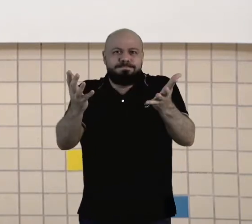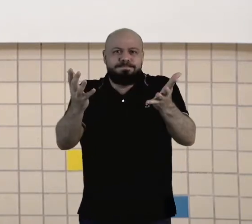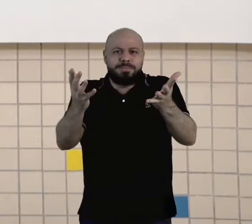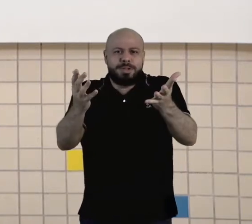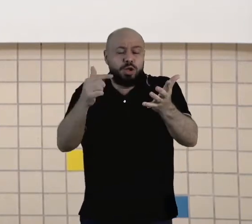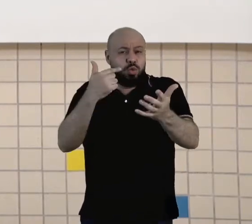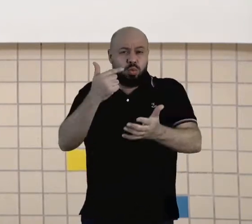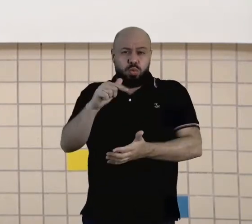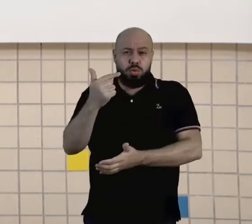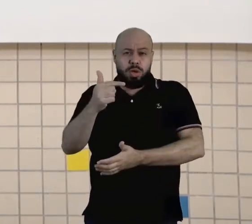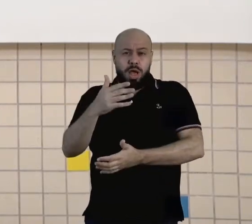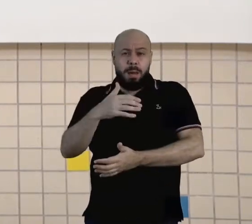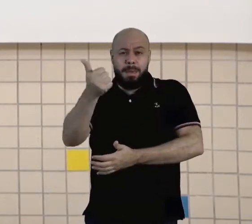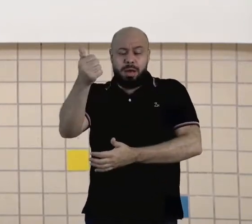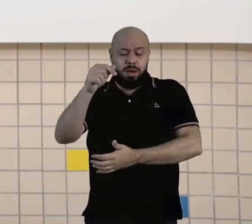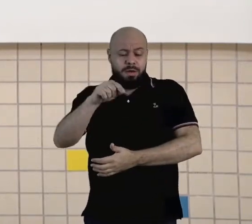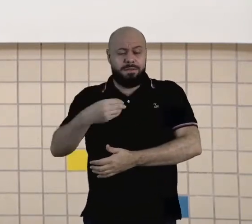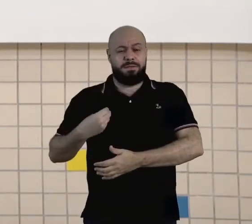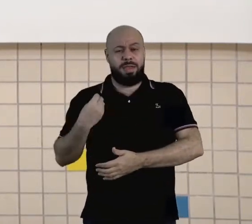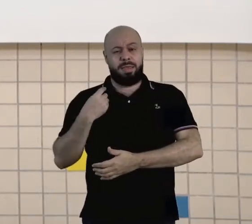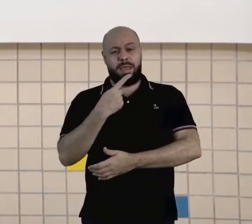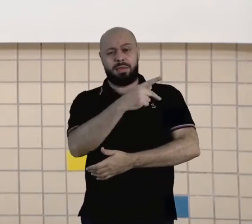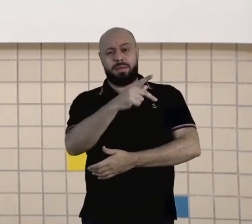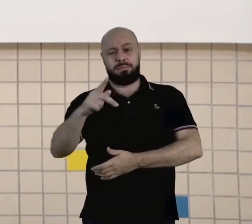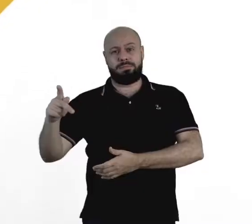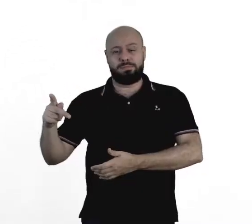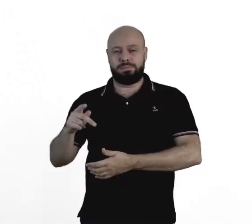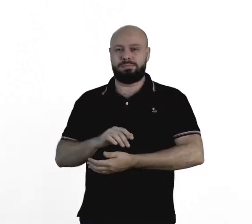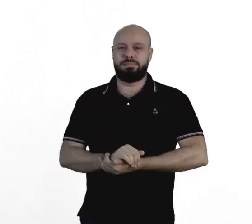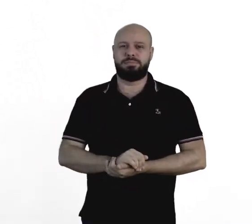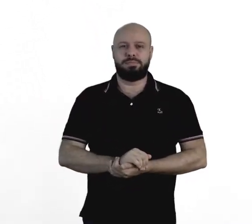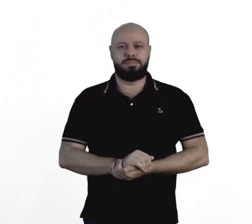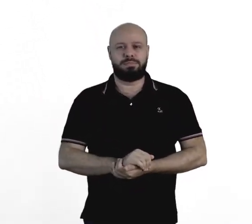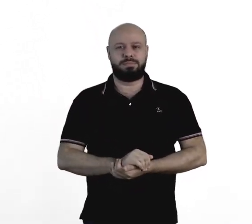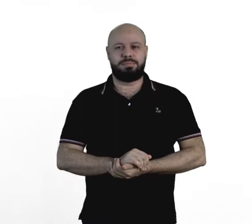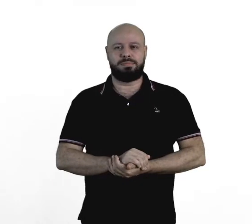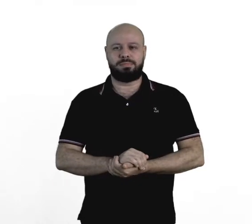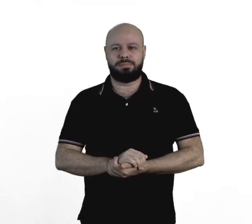para melhor em relação aos negros escravizados.